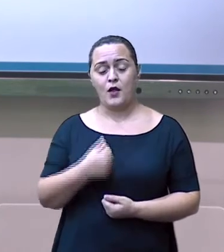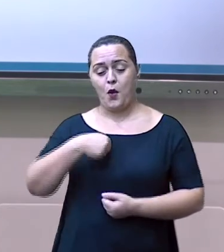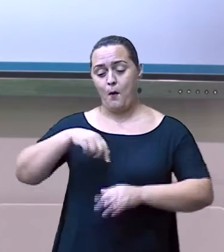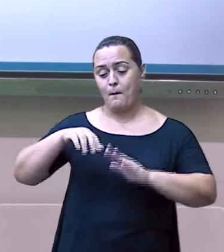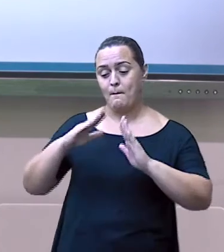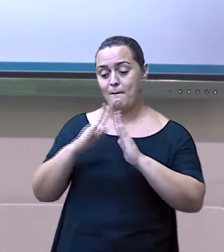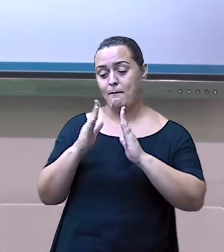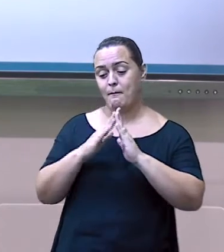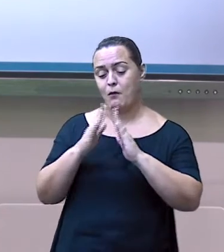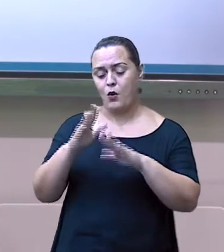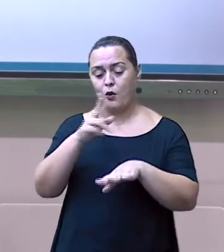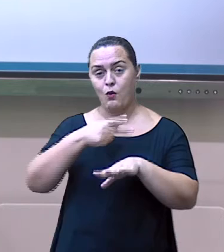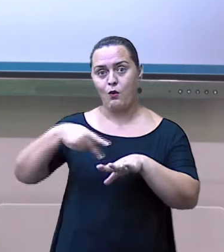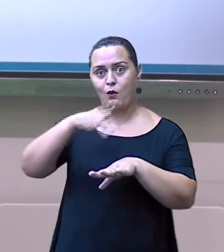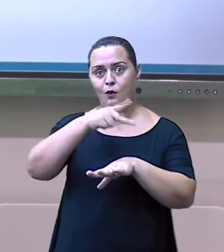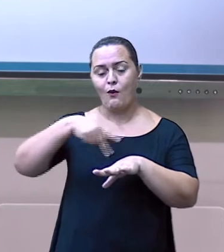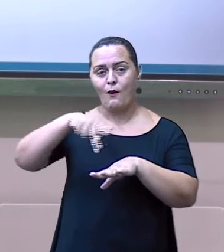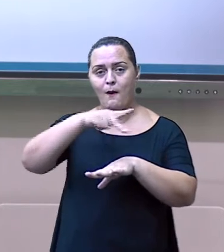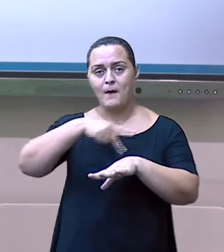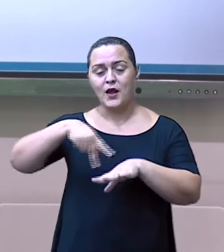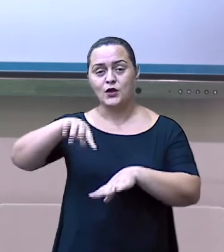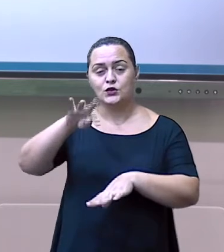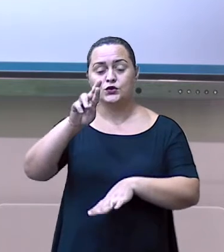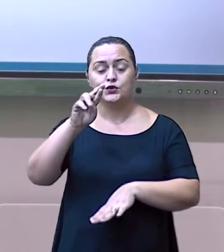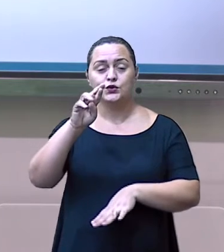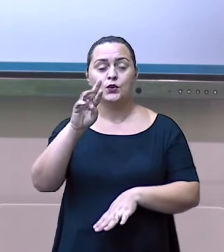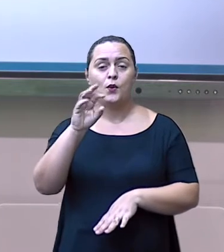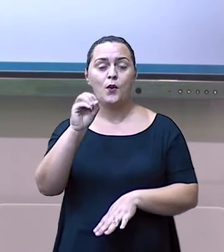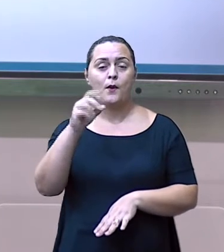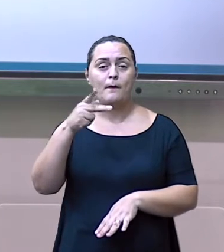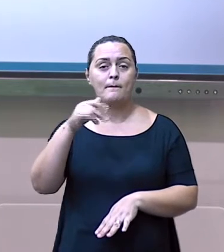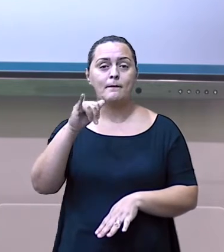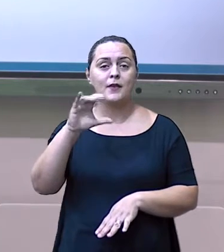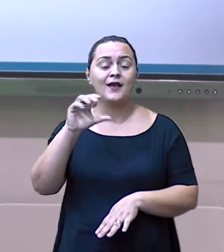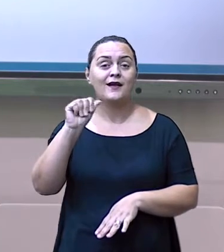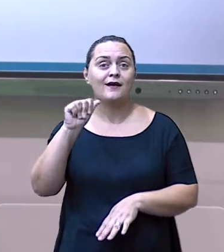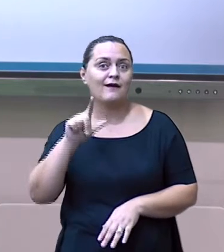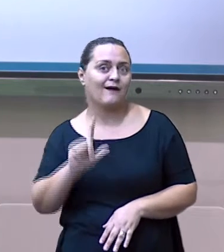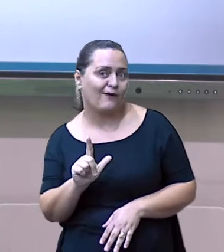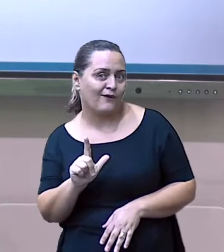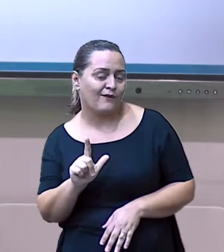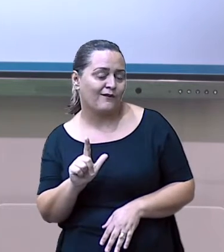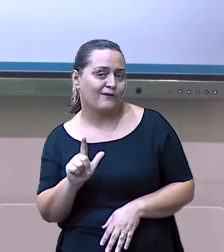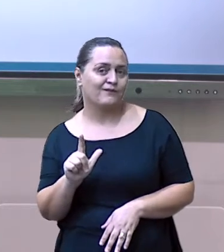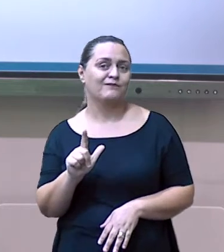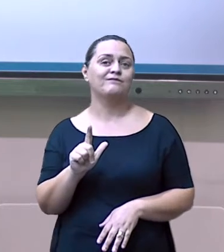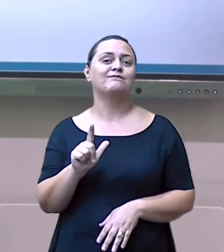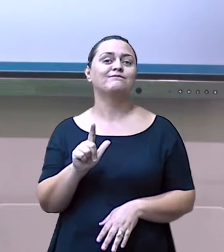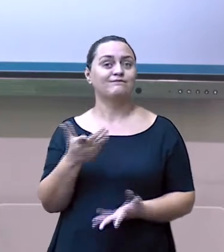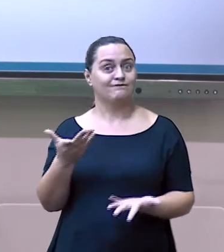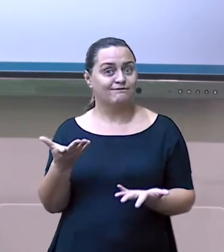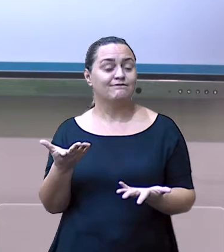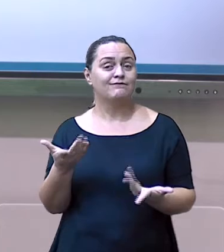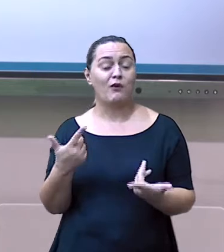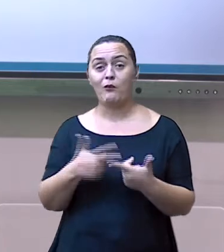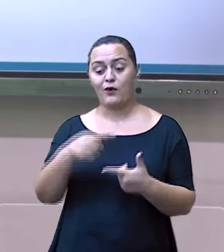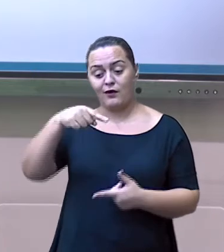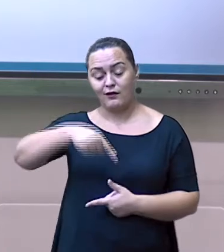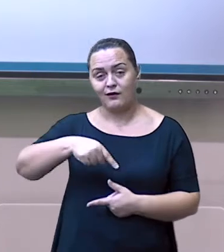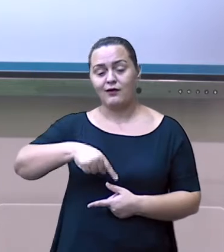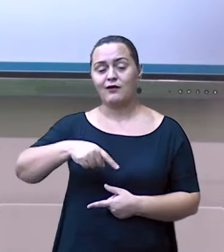isso. E não está errado. O Brasil, a maior parte das suas terras